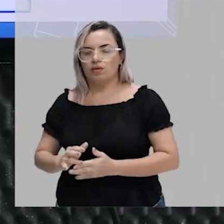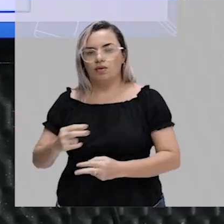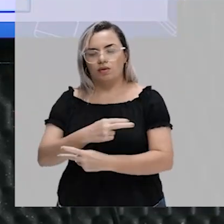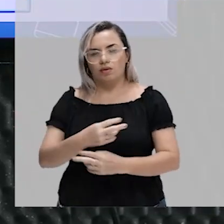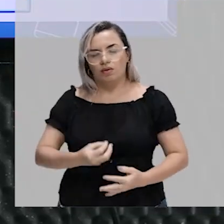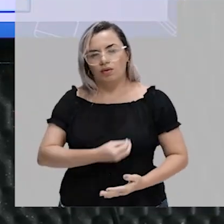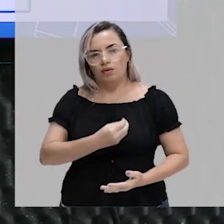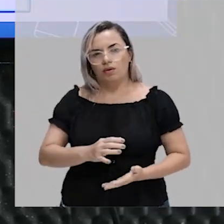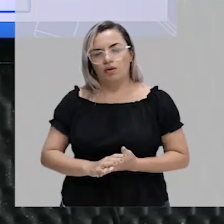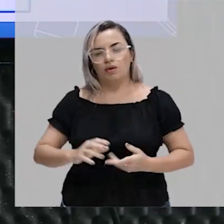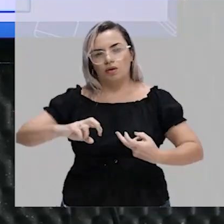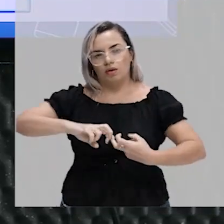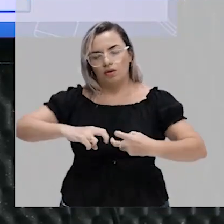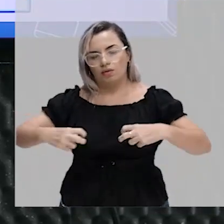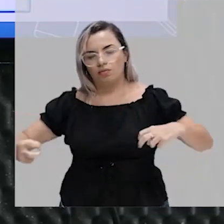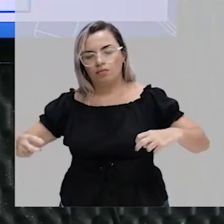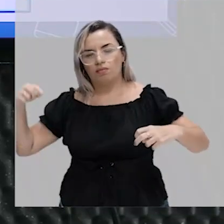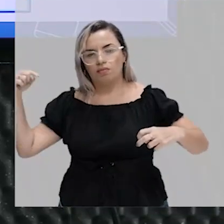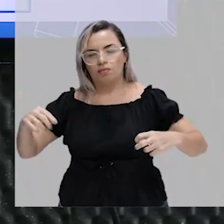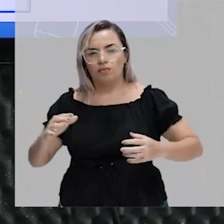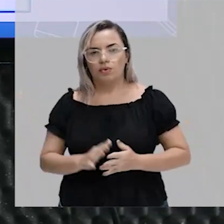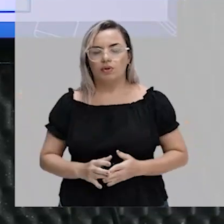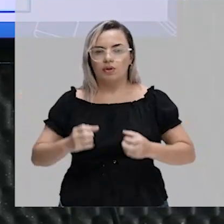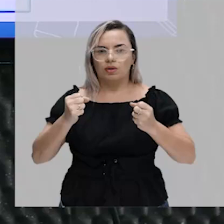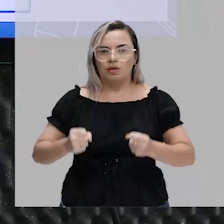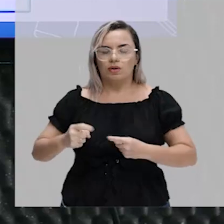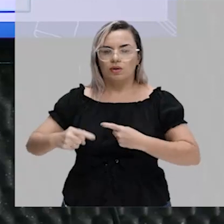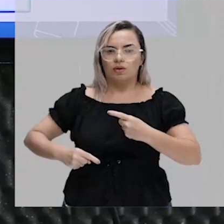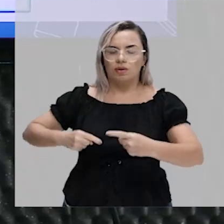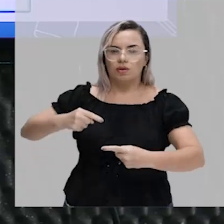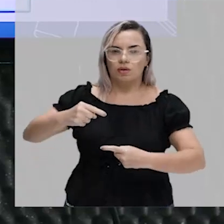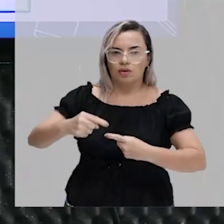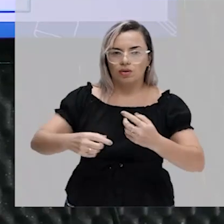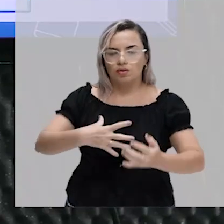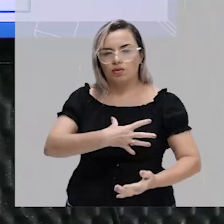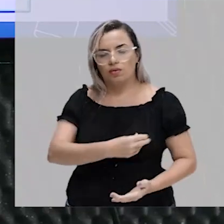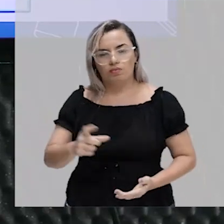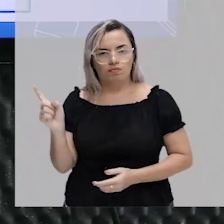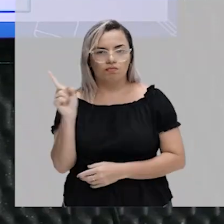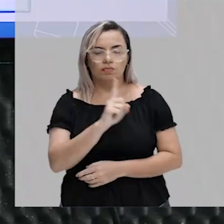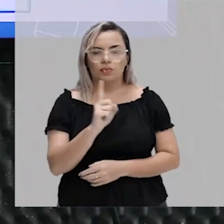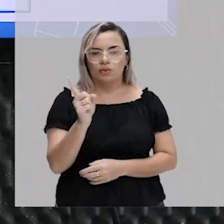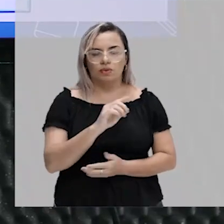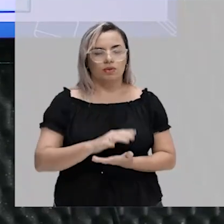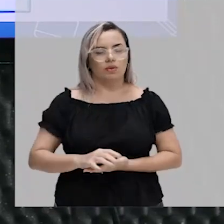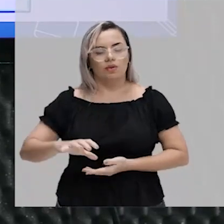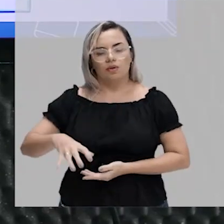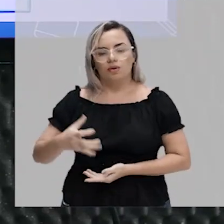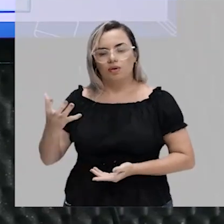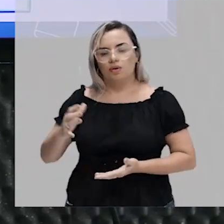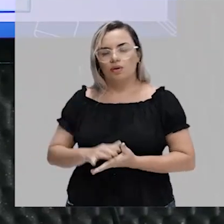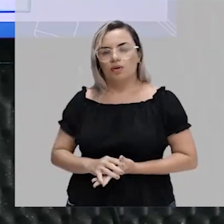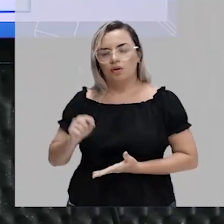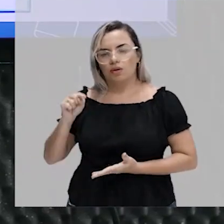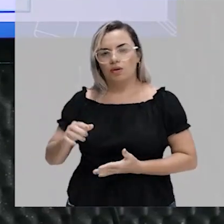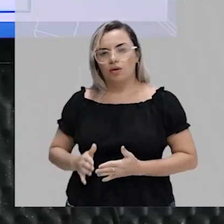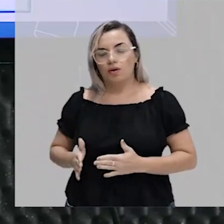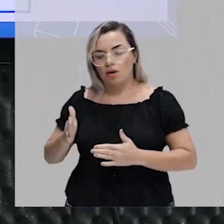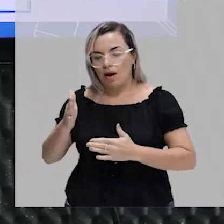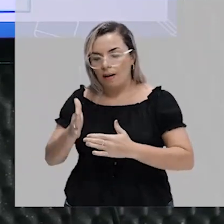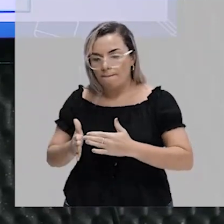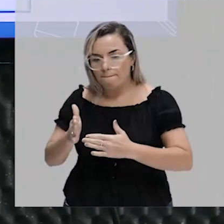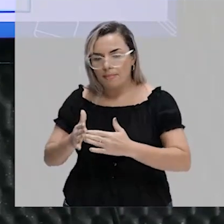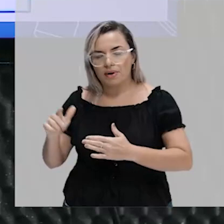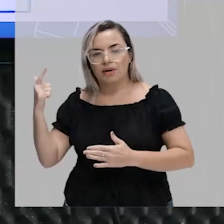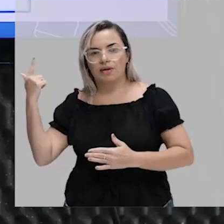ali parceiros sexuais e assim eles possam gerar descendentes. Não, isso não vai acontecer por causa da barreira